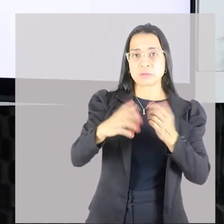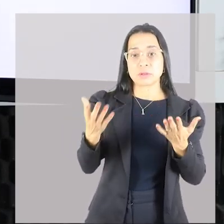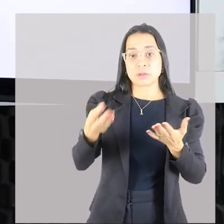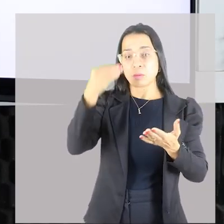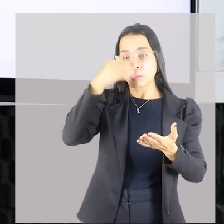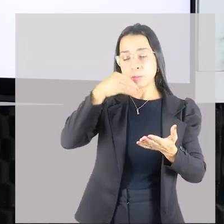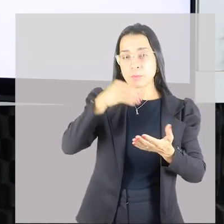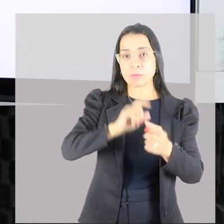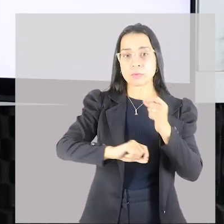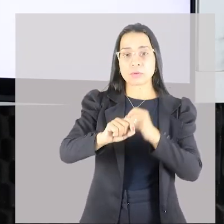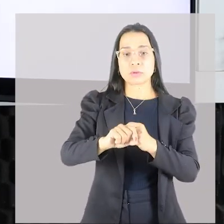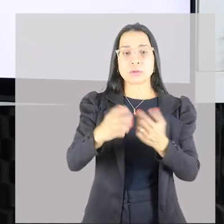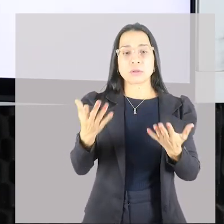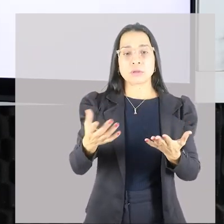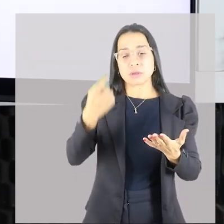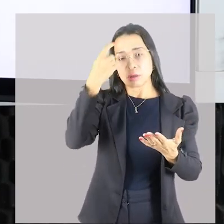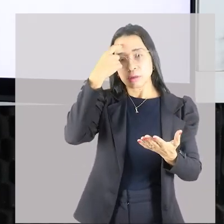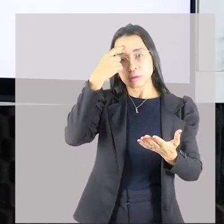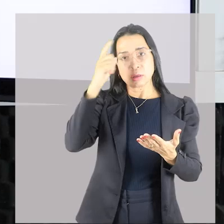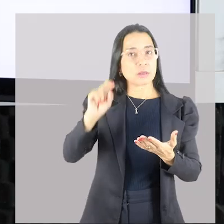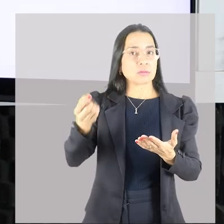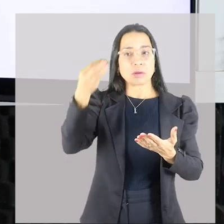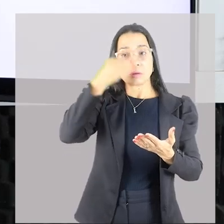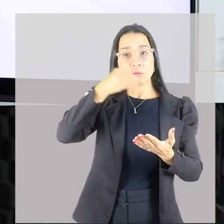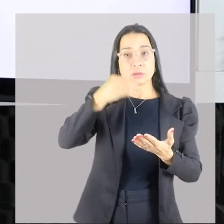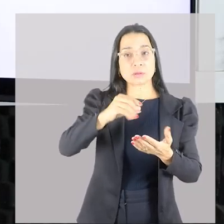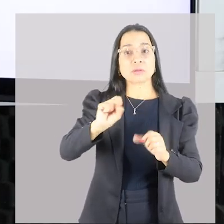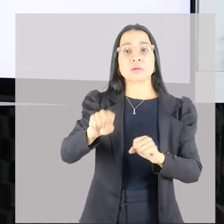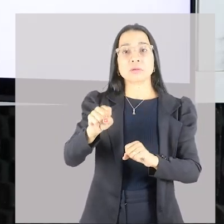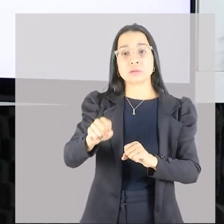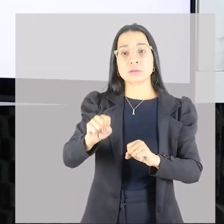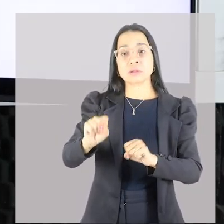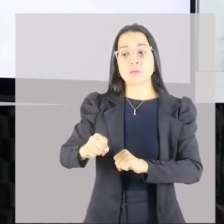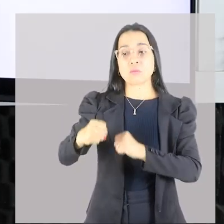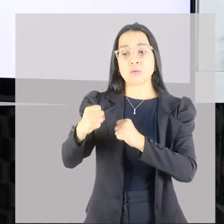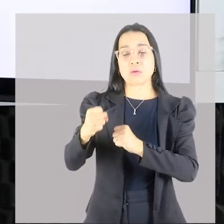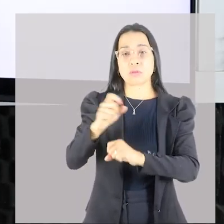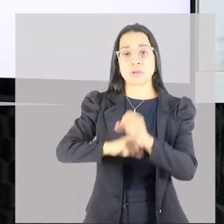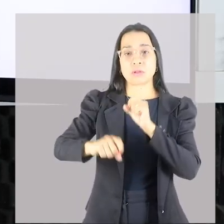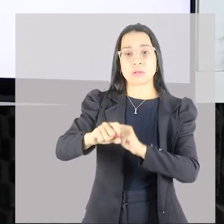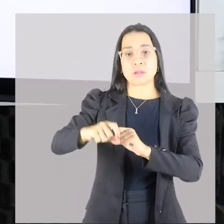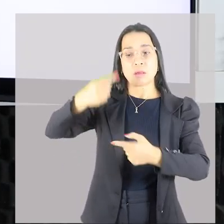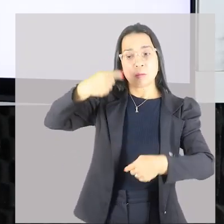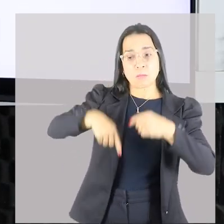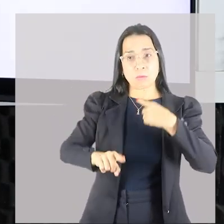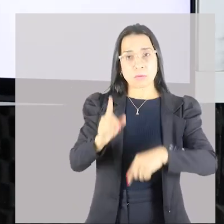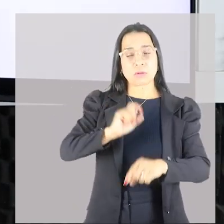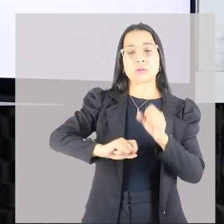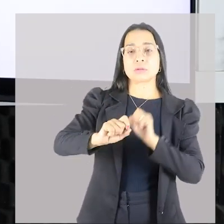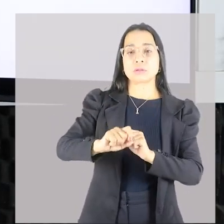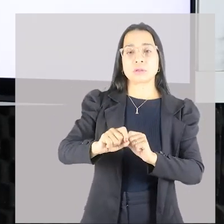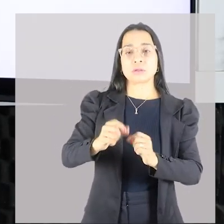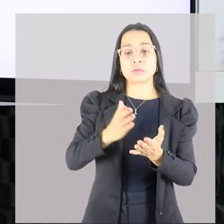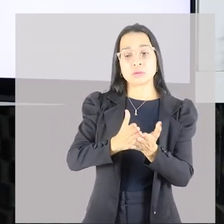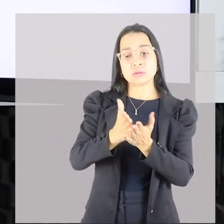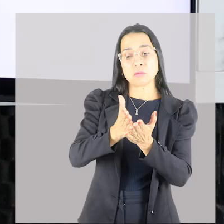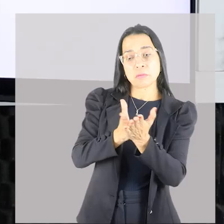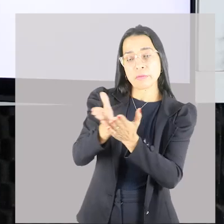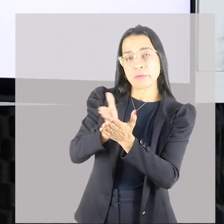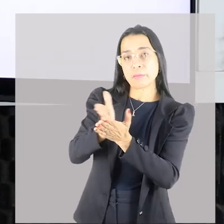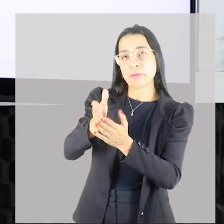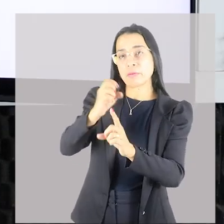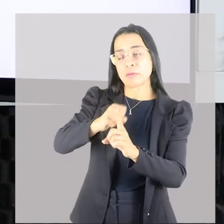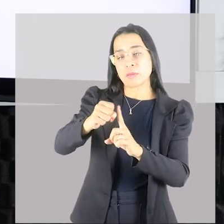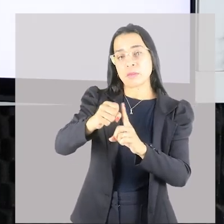enfraquecer. E a ideia não é enfraquecer, é fortalecer, né, as lutas políticas dos vários segmentos sociais.